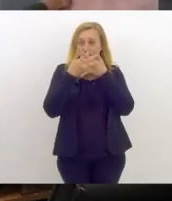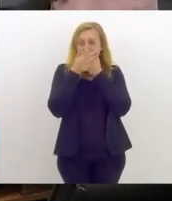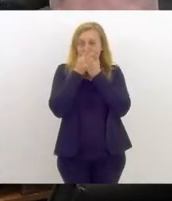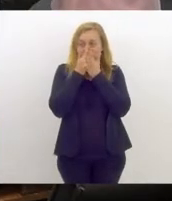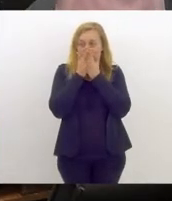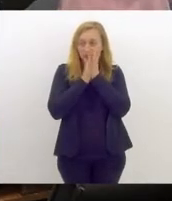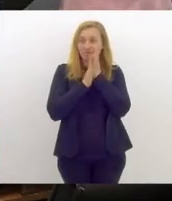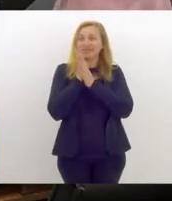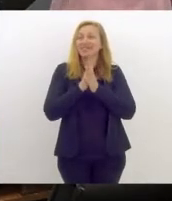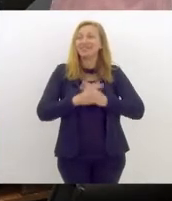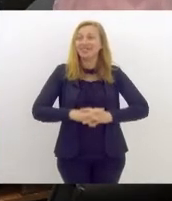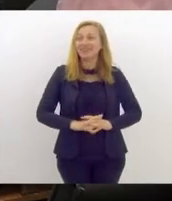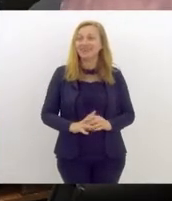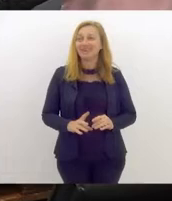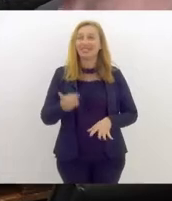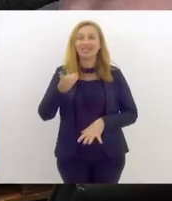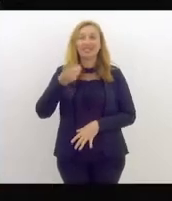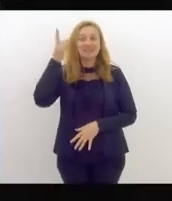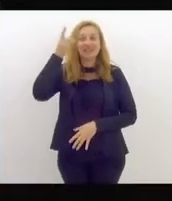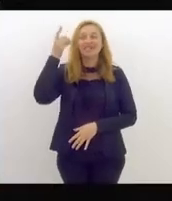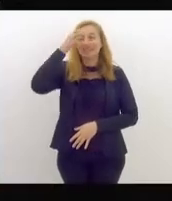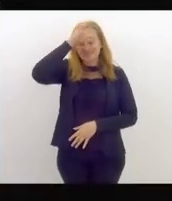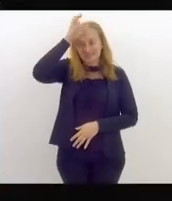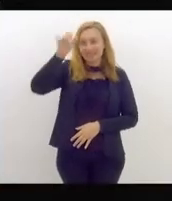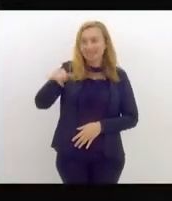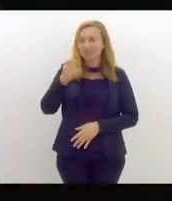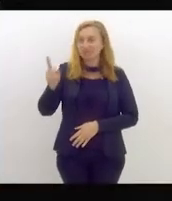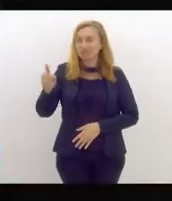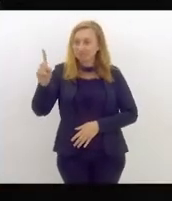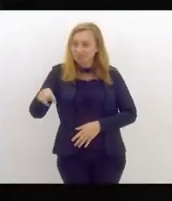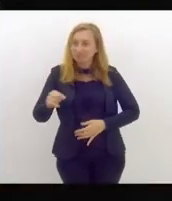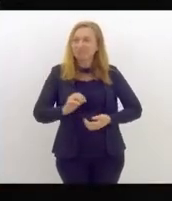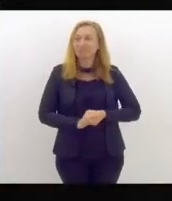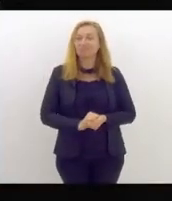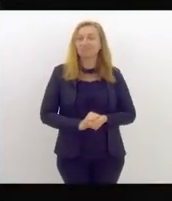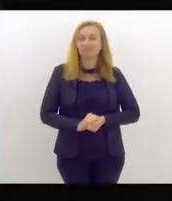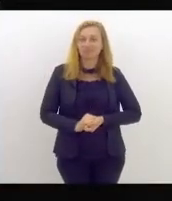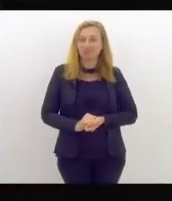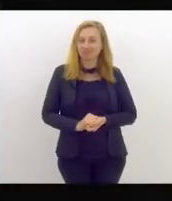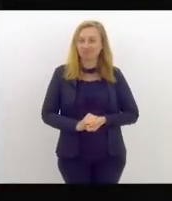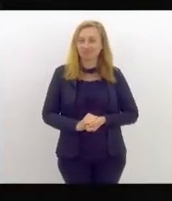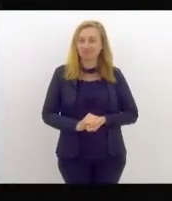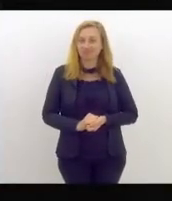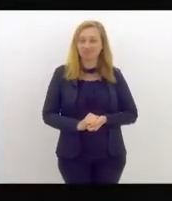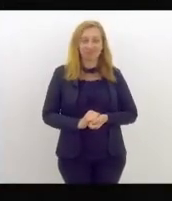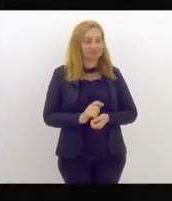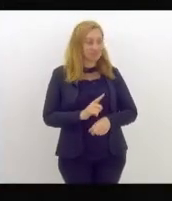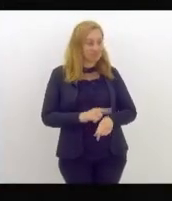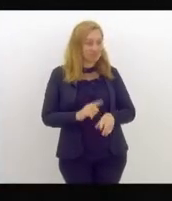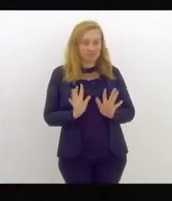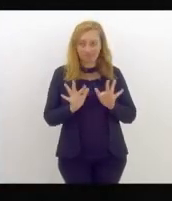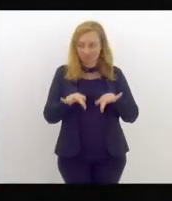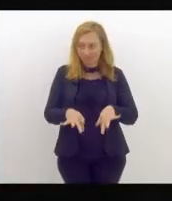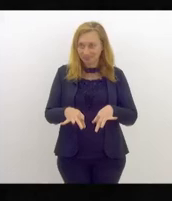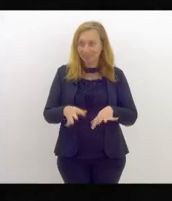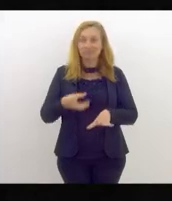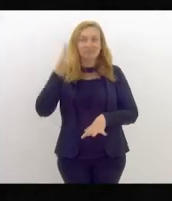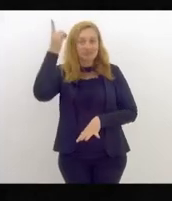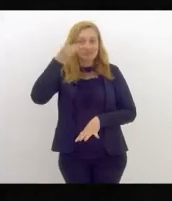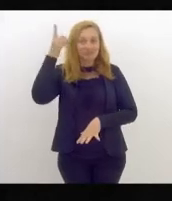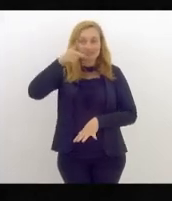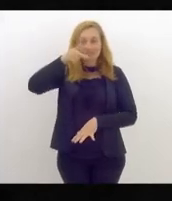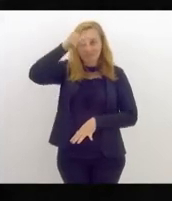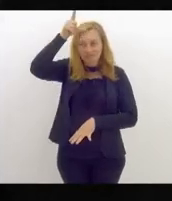deputada tia Ju que presídio nosso expediente final deputada Lucinha seu documento ficou